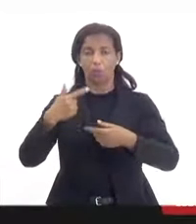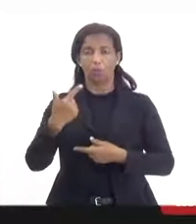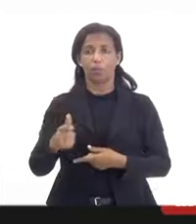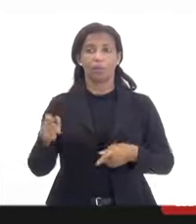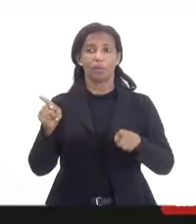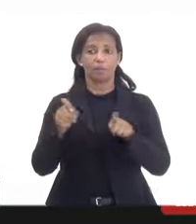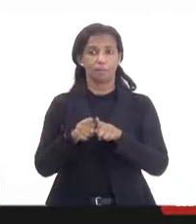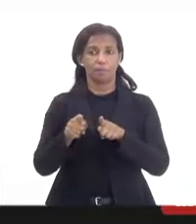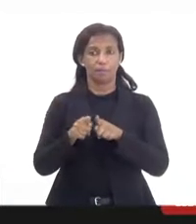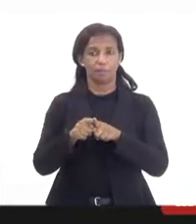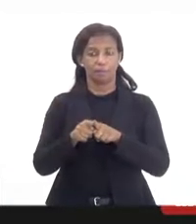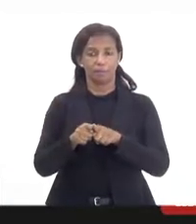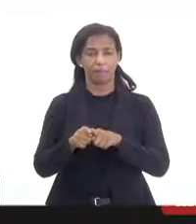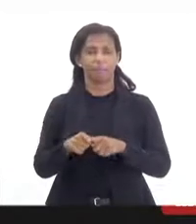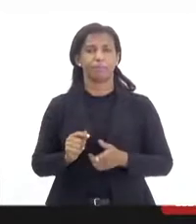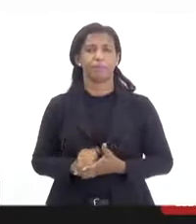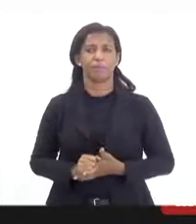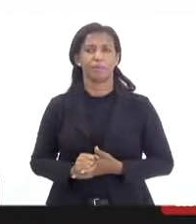de infração